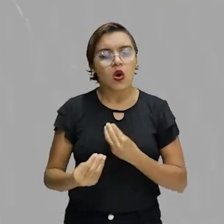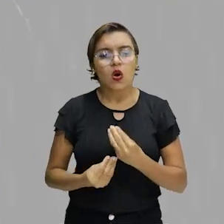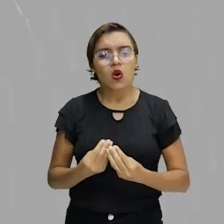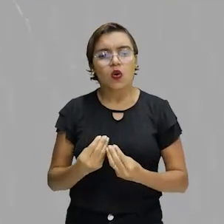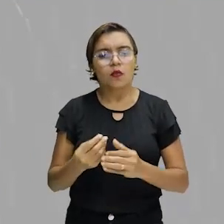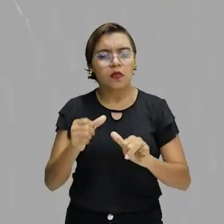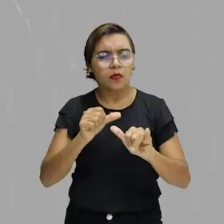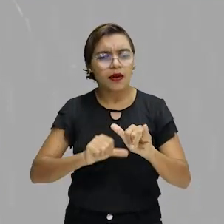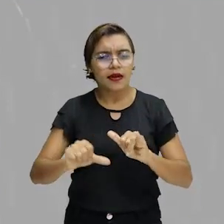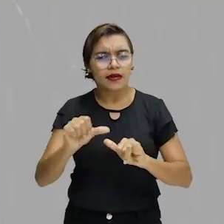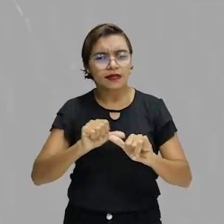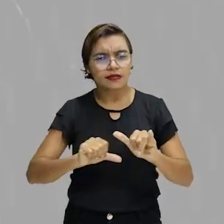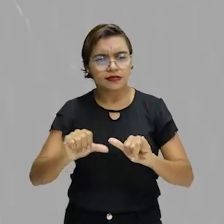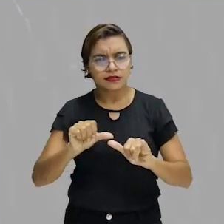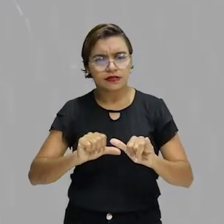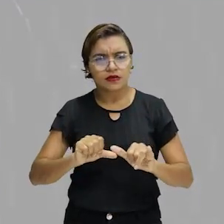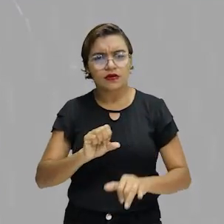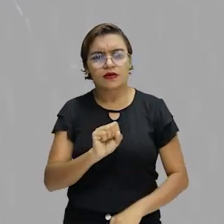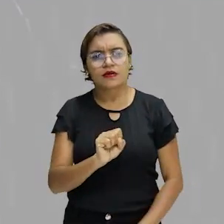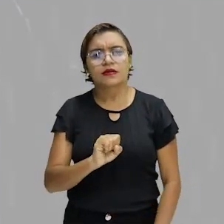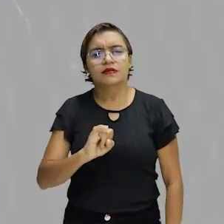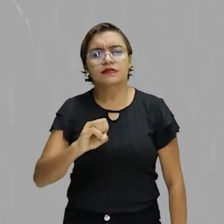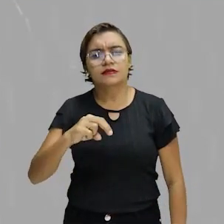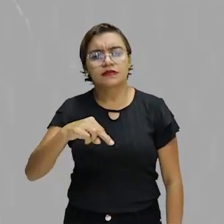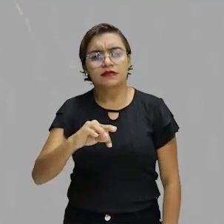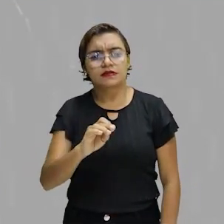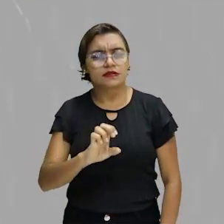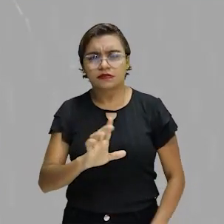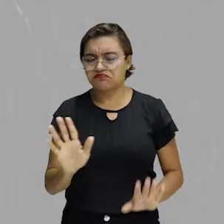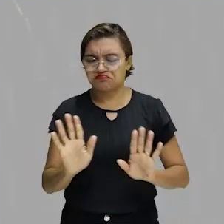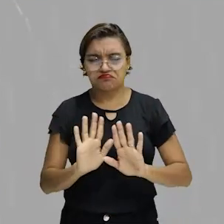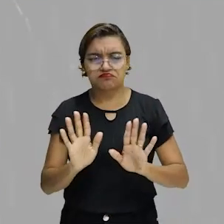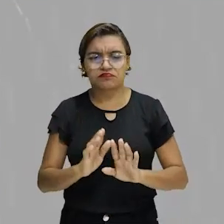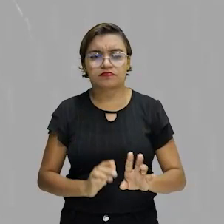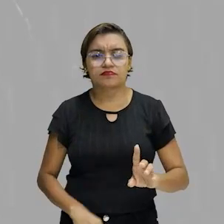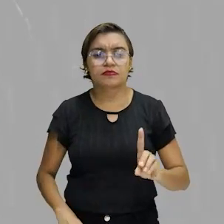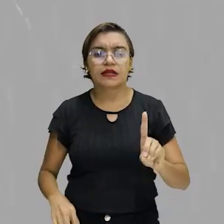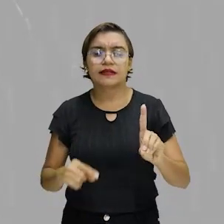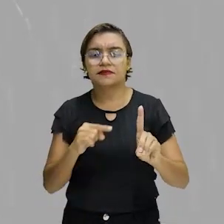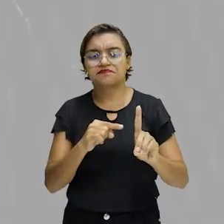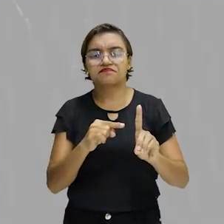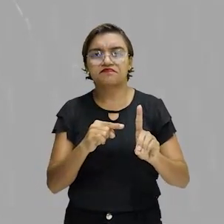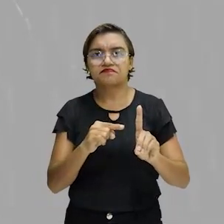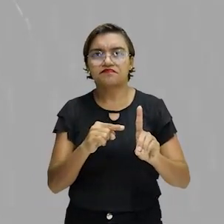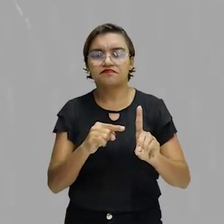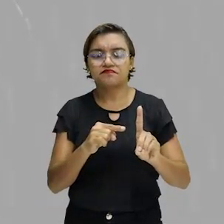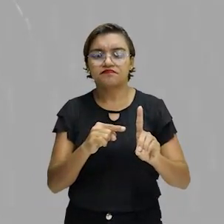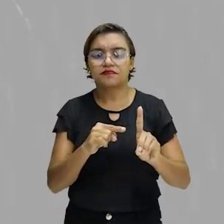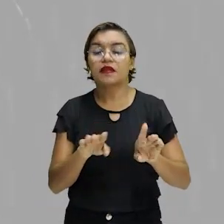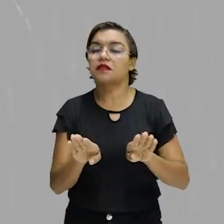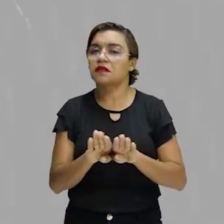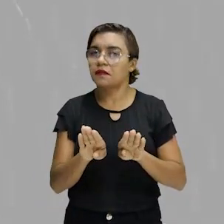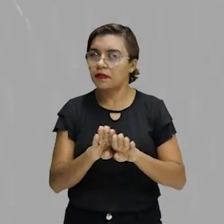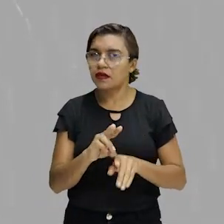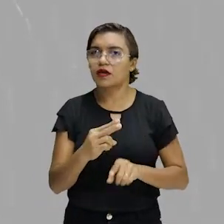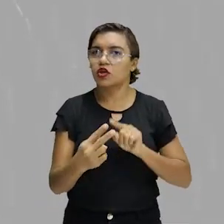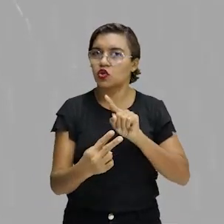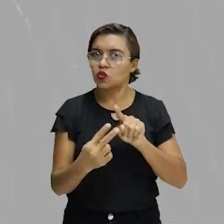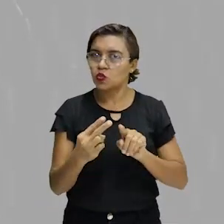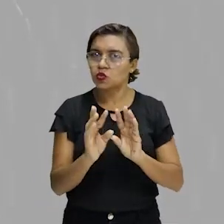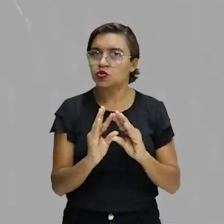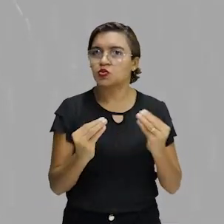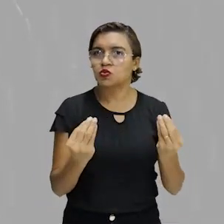reação de síntese Ok bom a letra D também duas substâncias